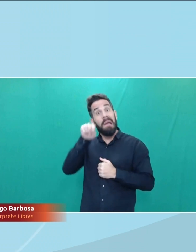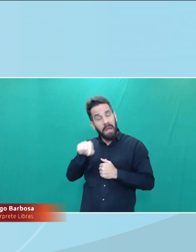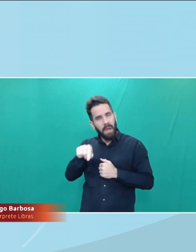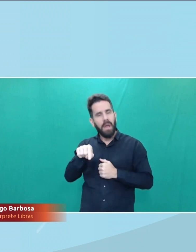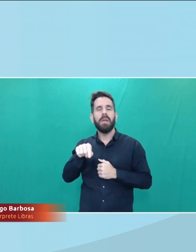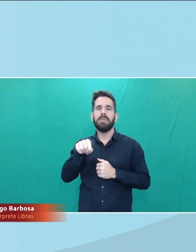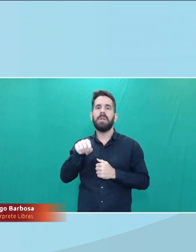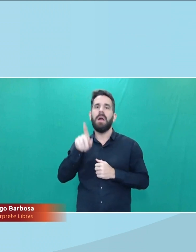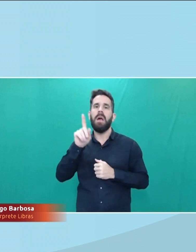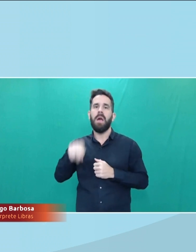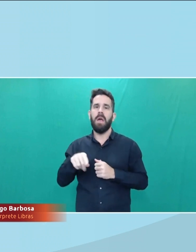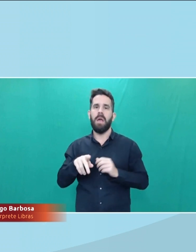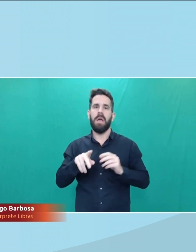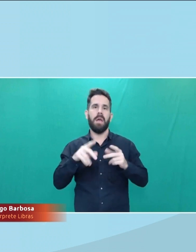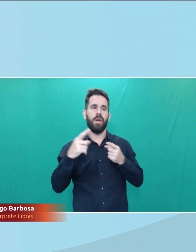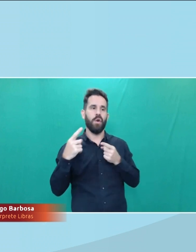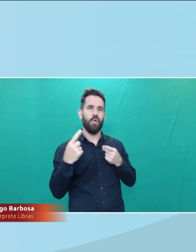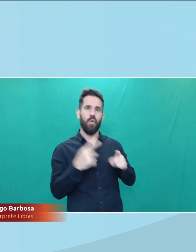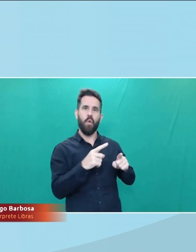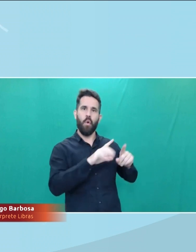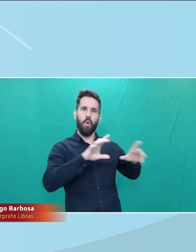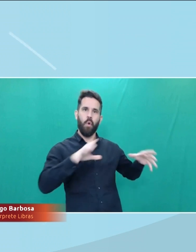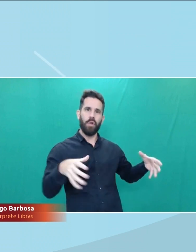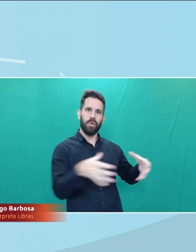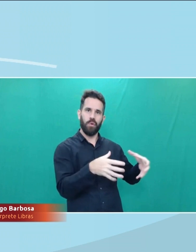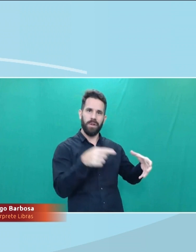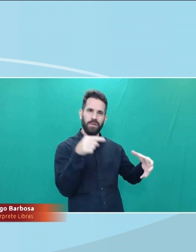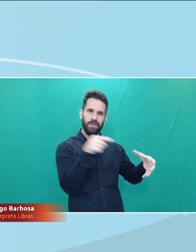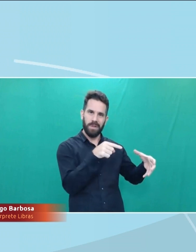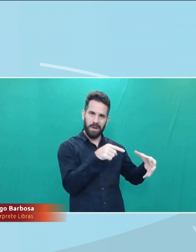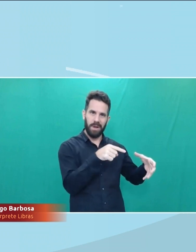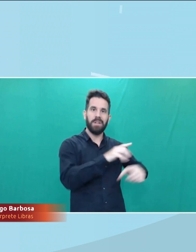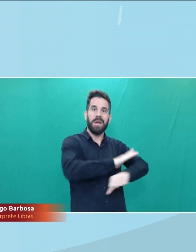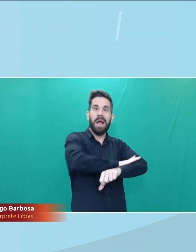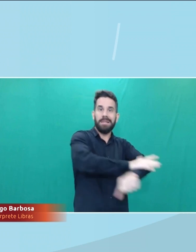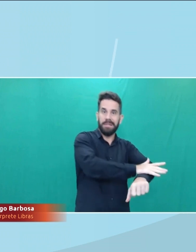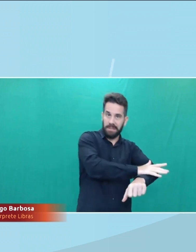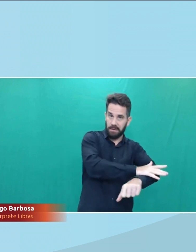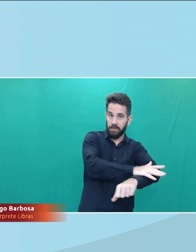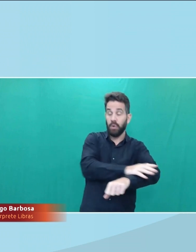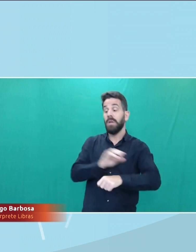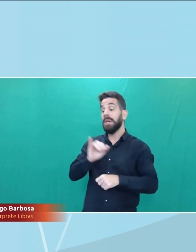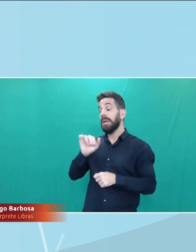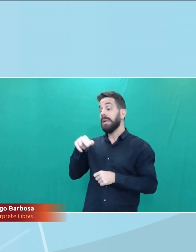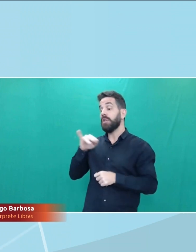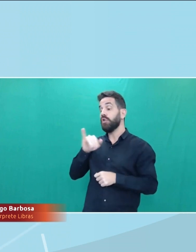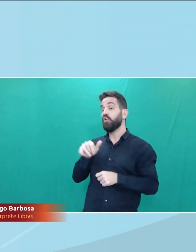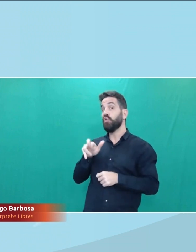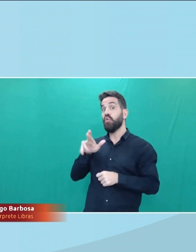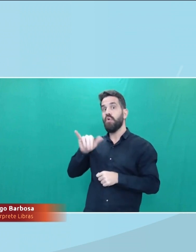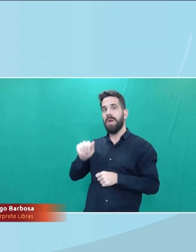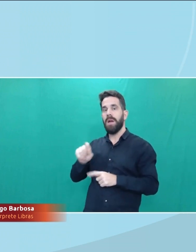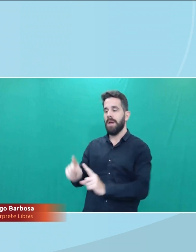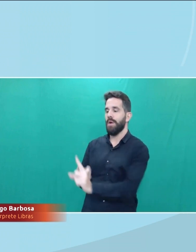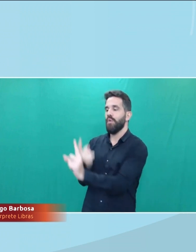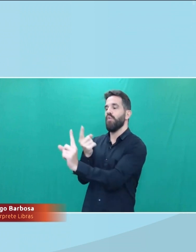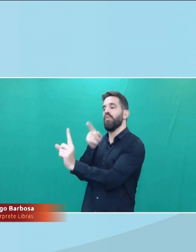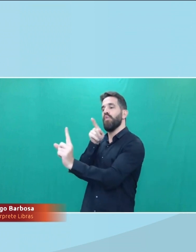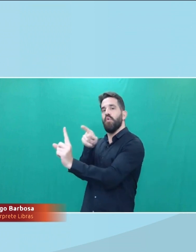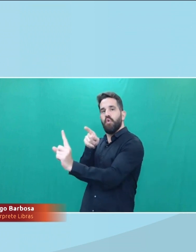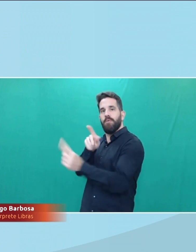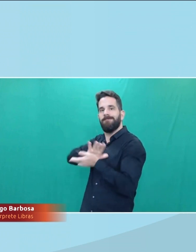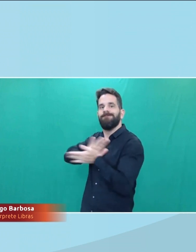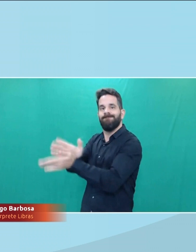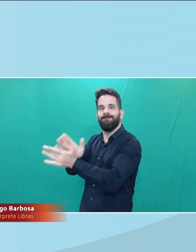a injúria seria um crime direcionado a um indivíduo. Mas para falar mais sobre isso, tanto sobre a diferença entre injúria racial e